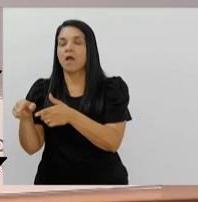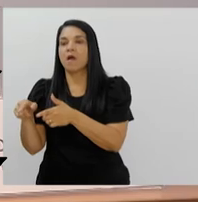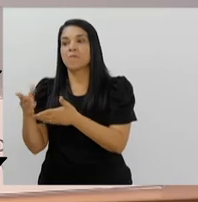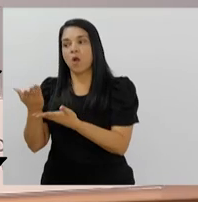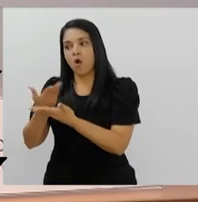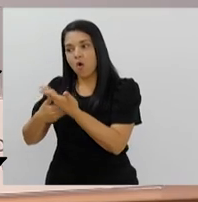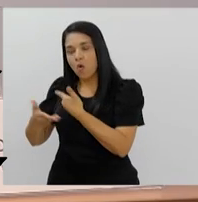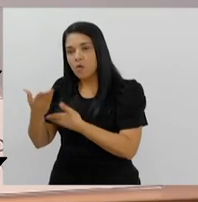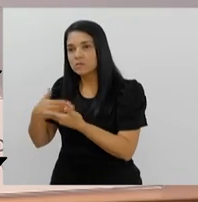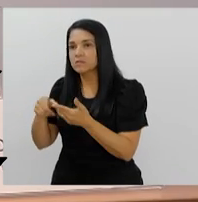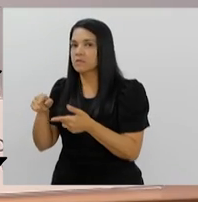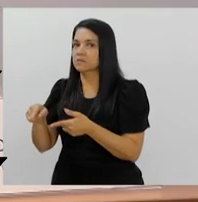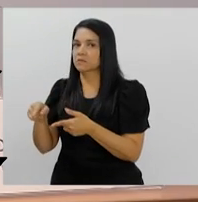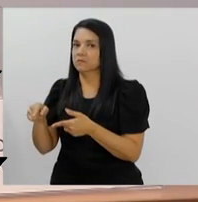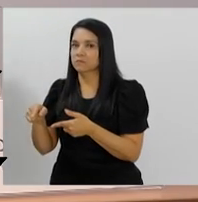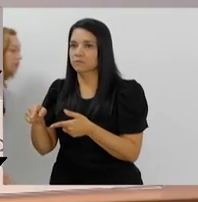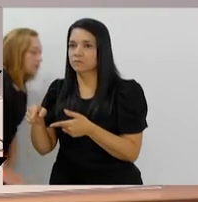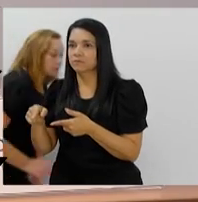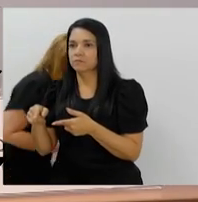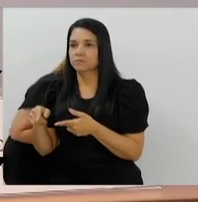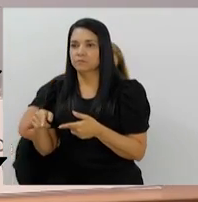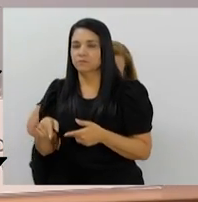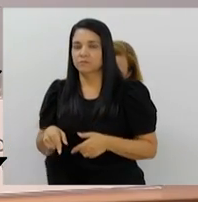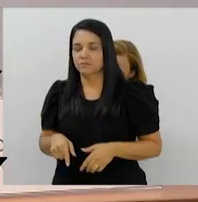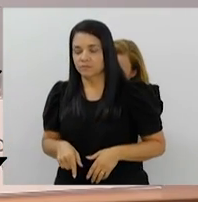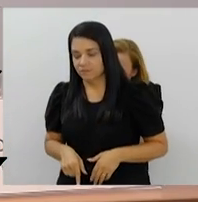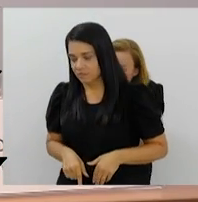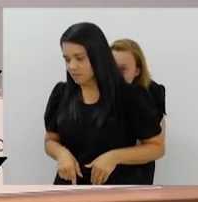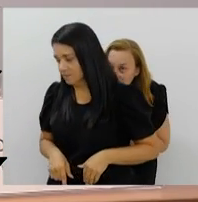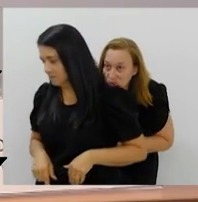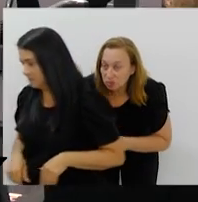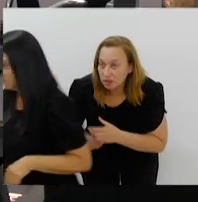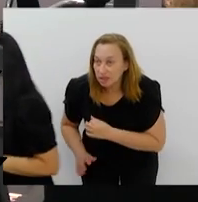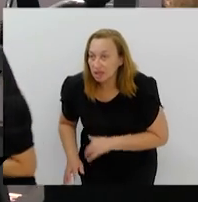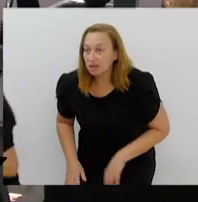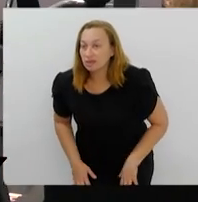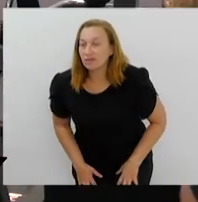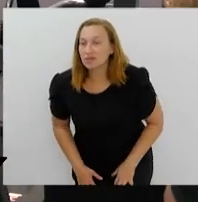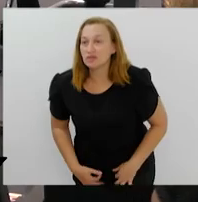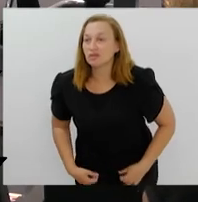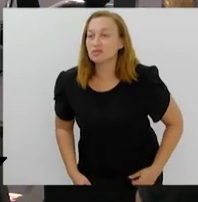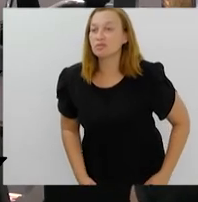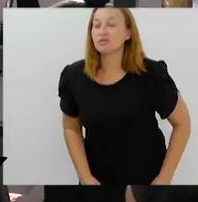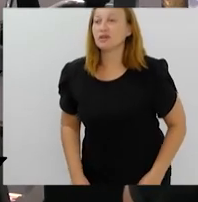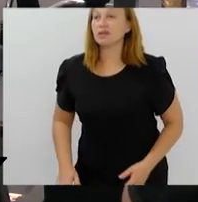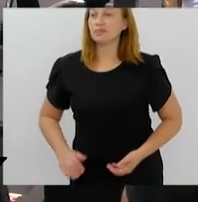porque não estão sabendo então não estão sabendo já